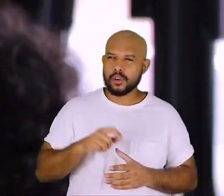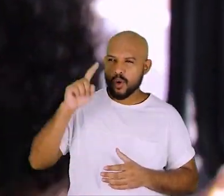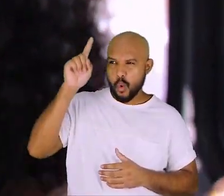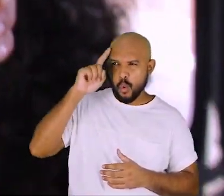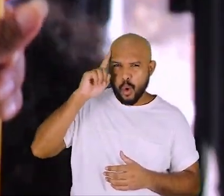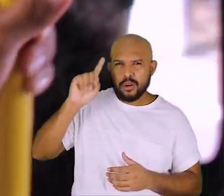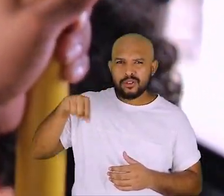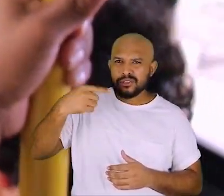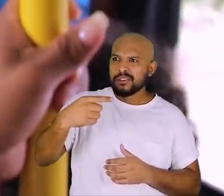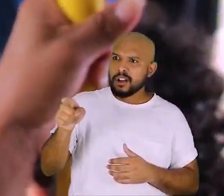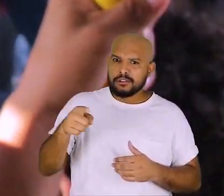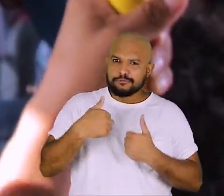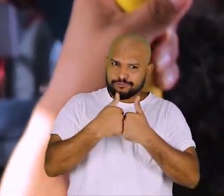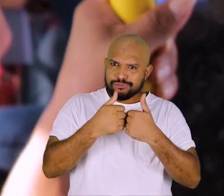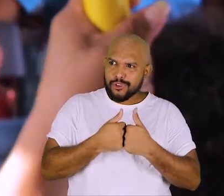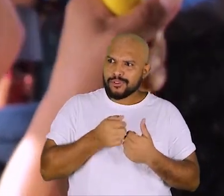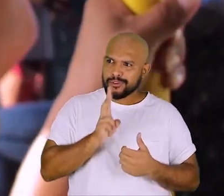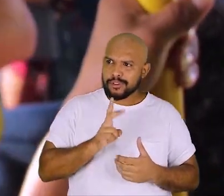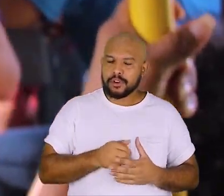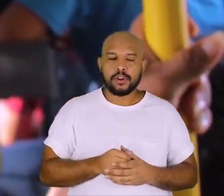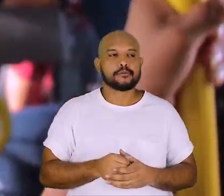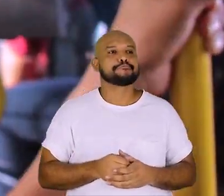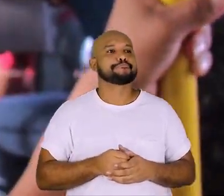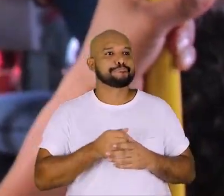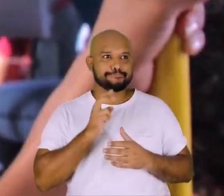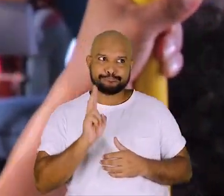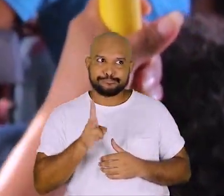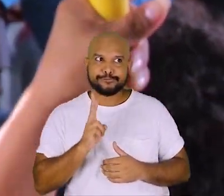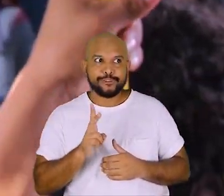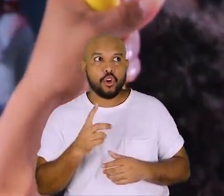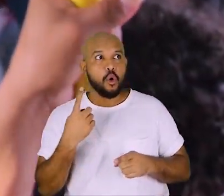Todo dia tu faz essa rota, Paulinho? Todo dia.